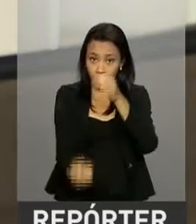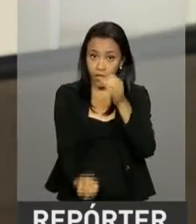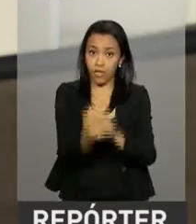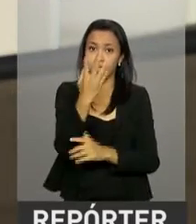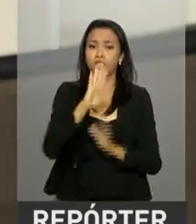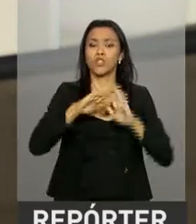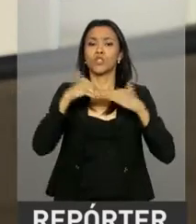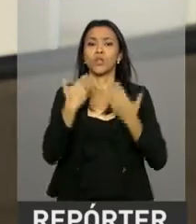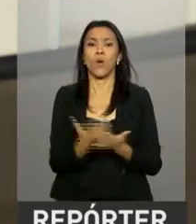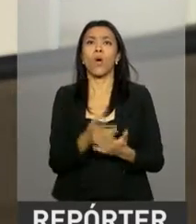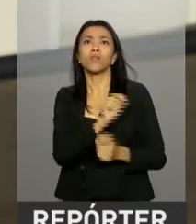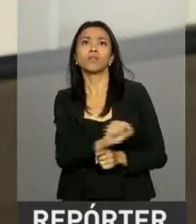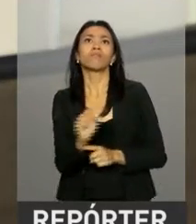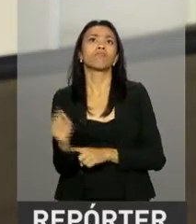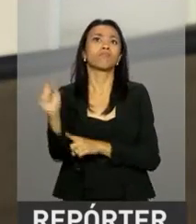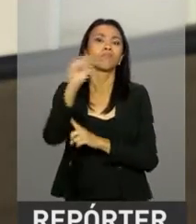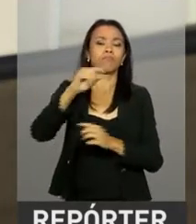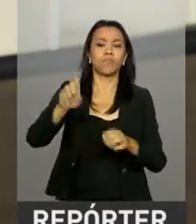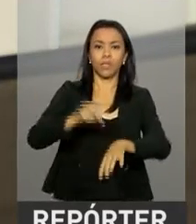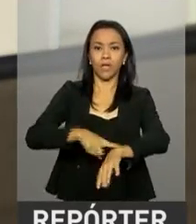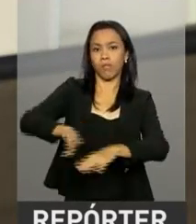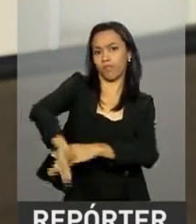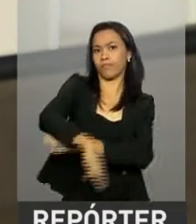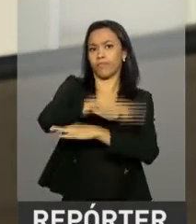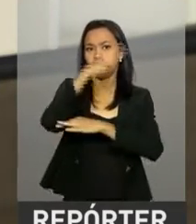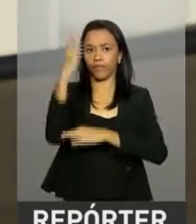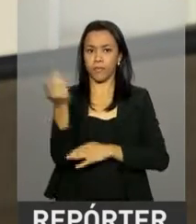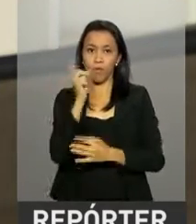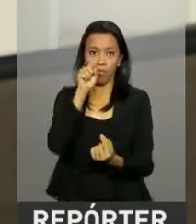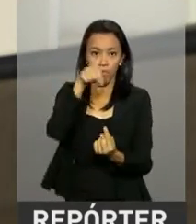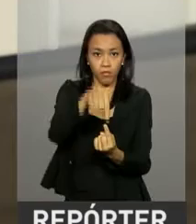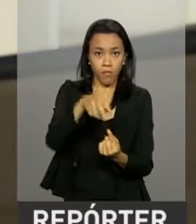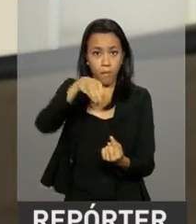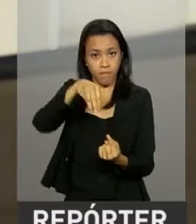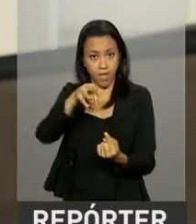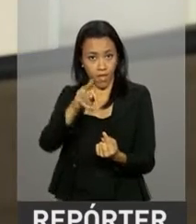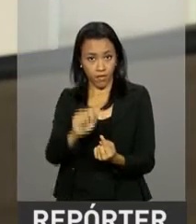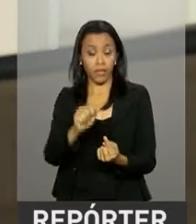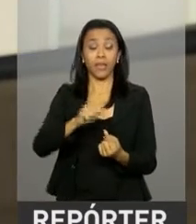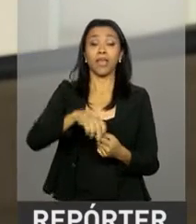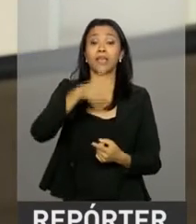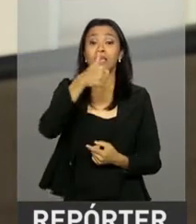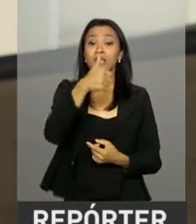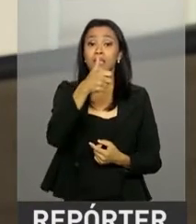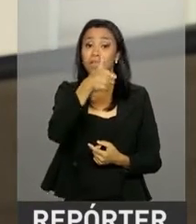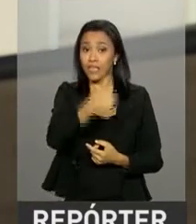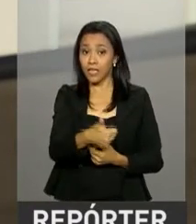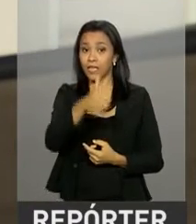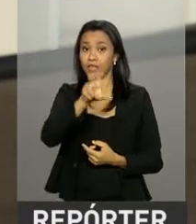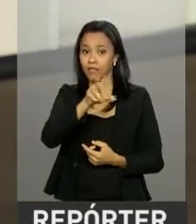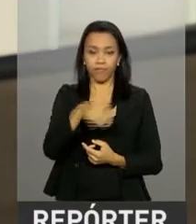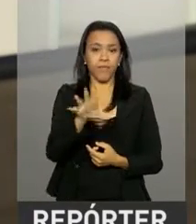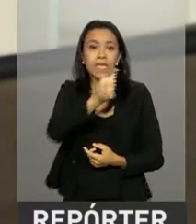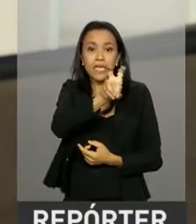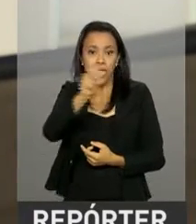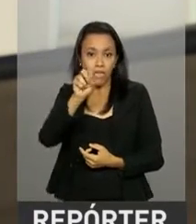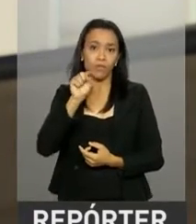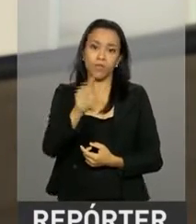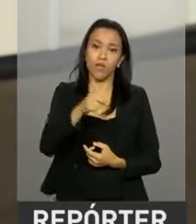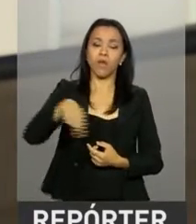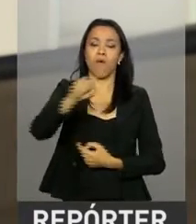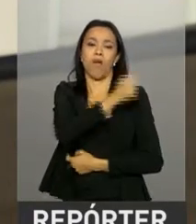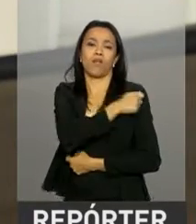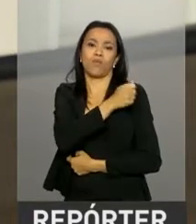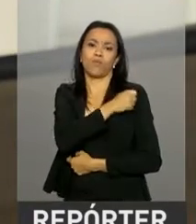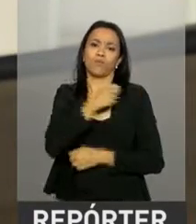de escolas em tempo integral. A meta é que até 2018, 500 mil alunos passem o dia na escola, mais do